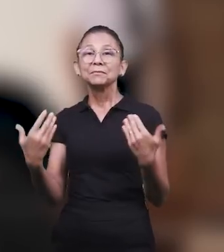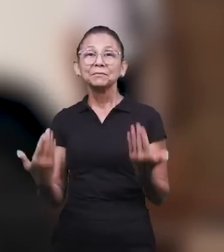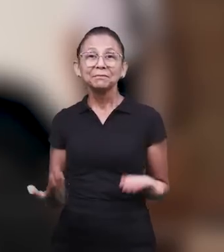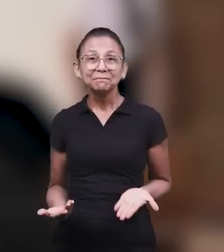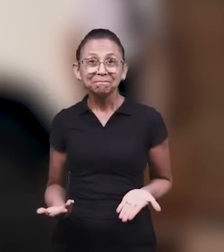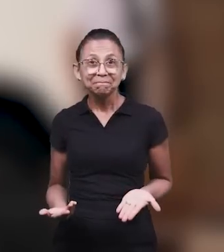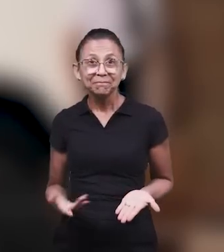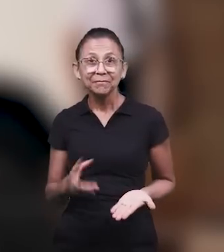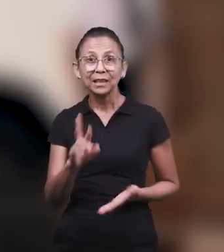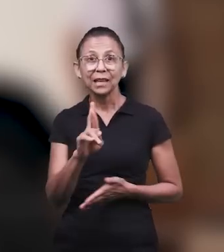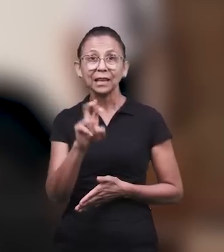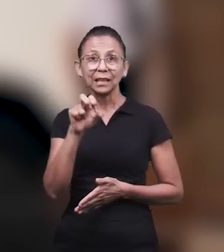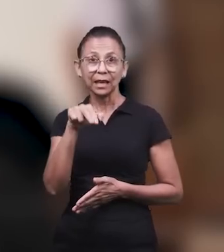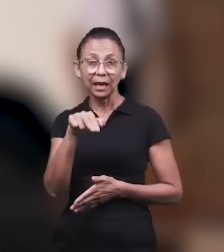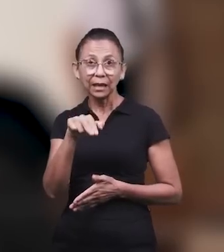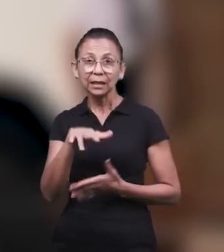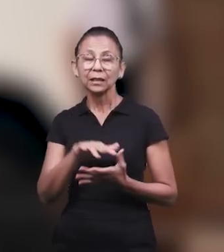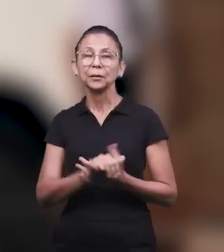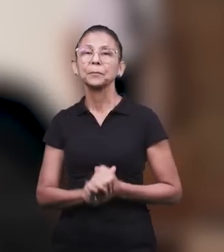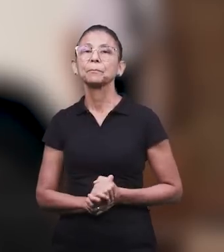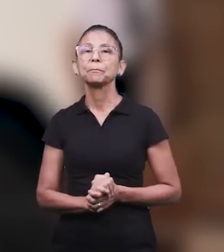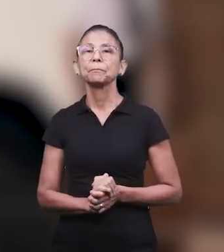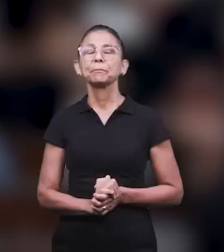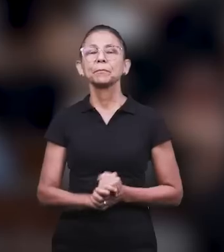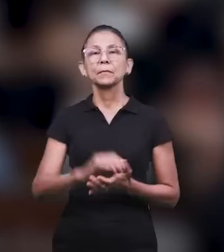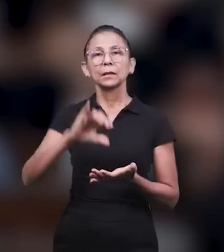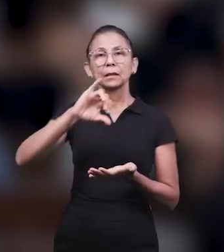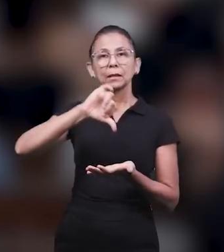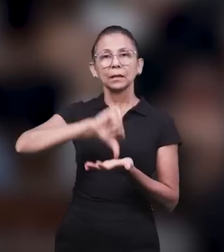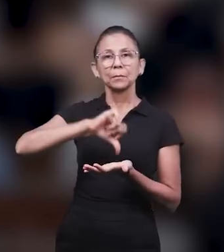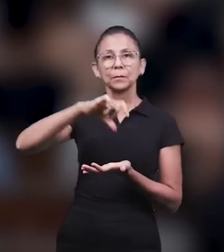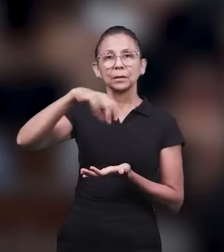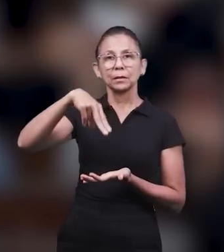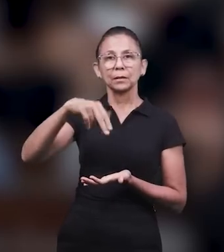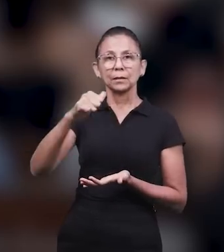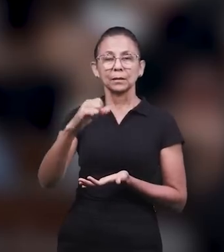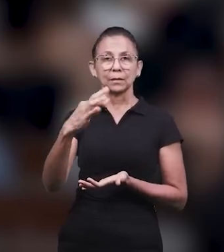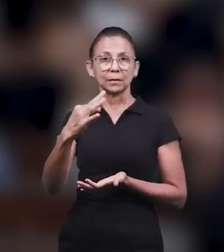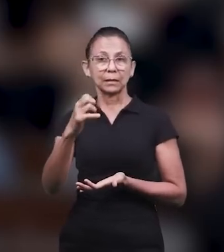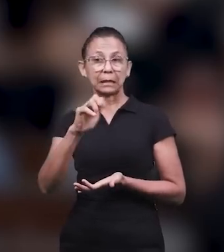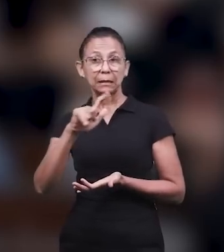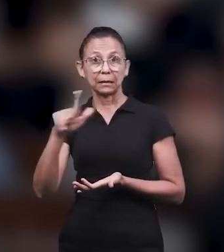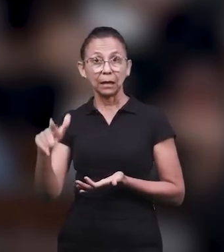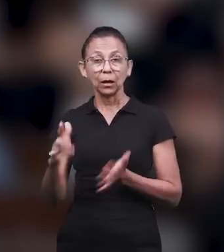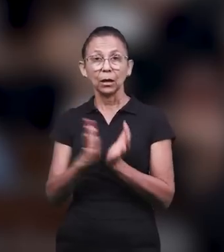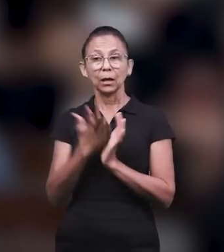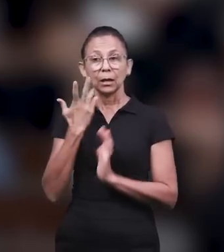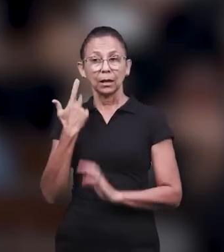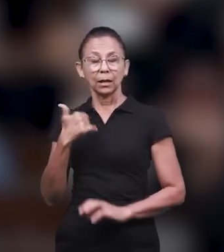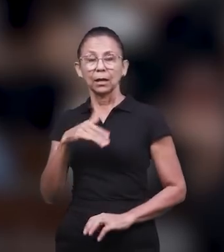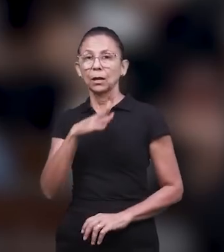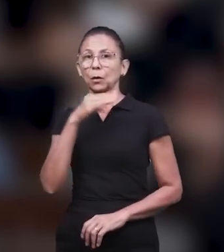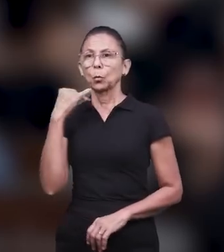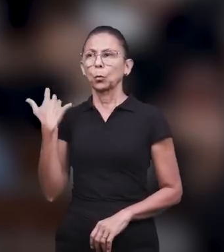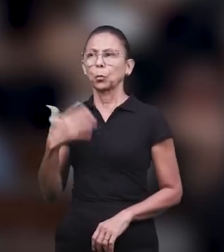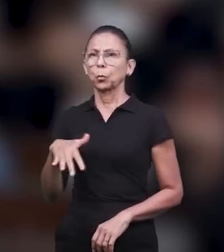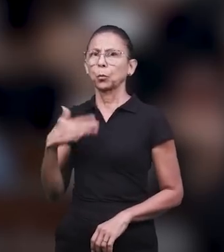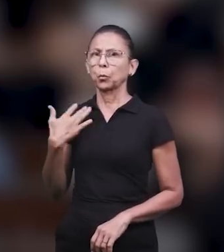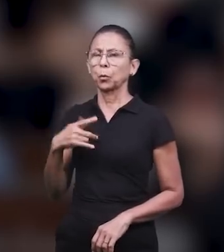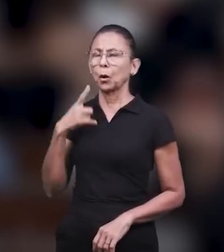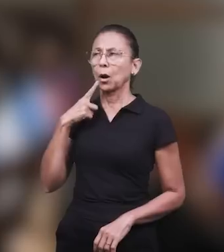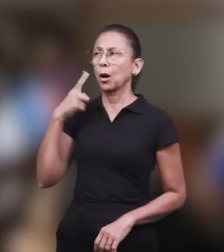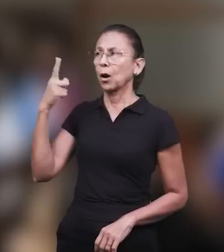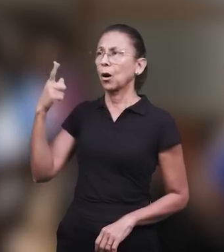do Norte. Na capital, Natal, tivemos cultos especiais das classes de crianças, intermediários e adolescentes. Aí estão os irmãos